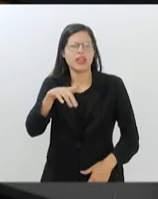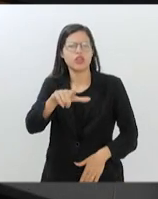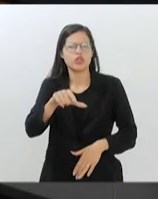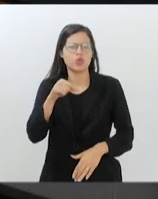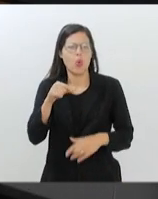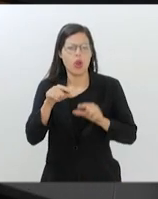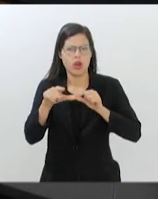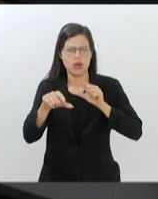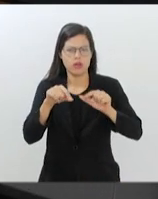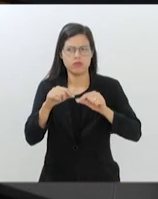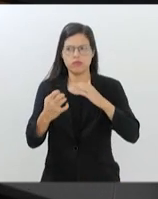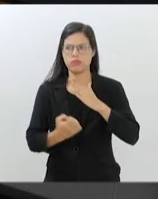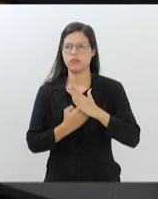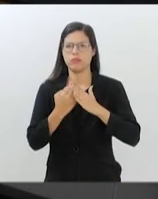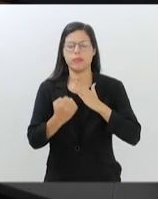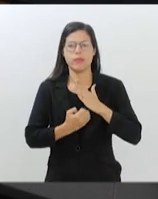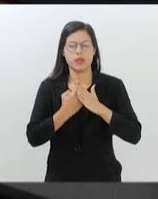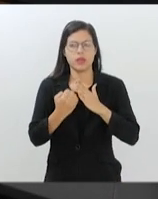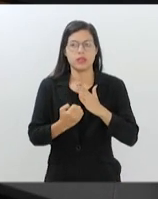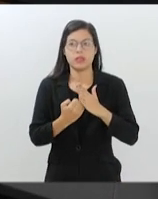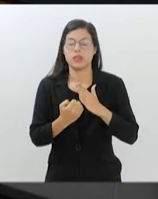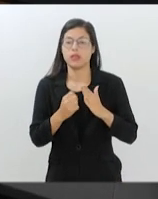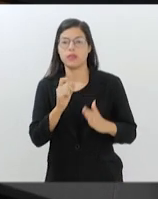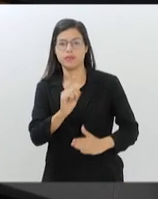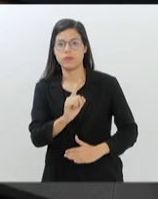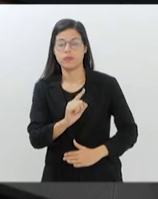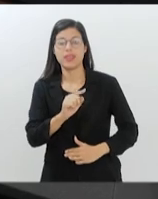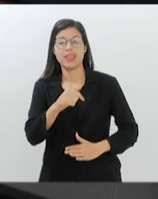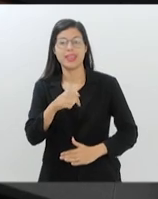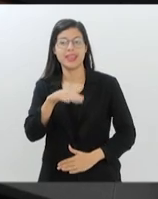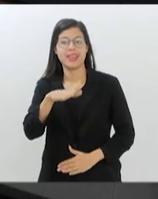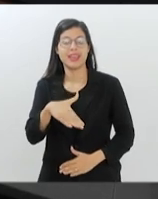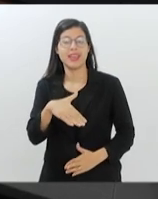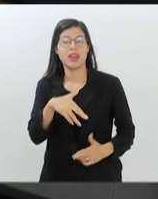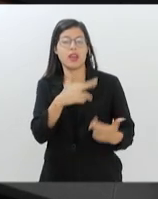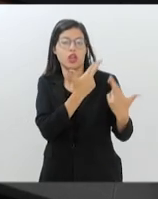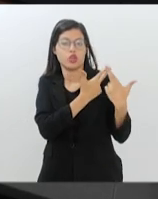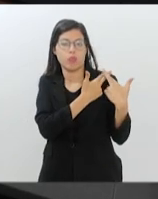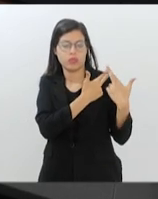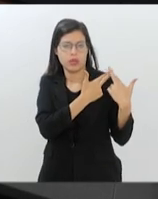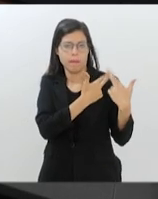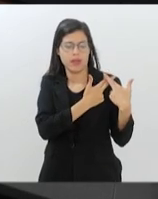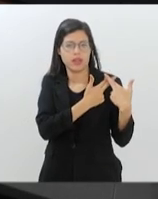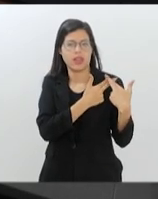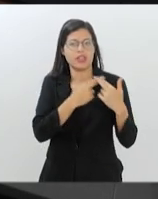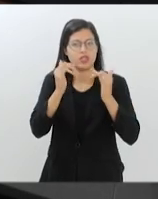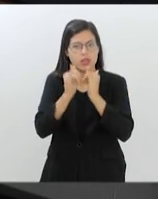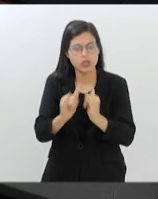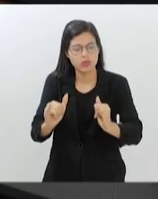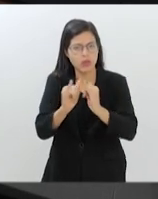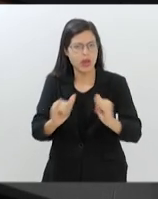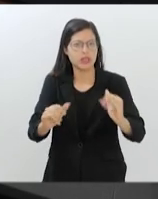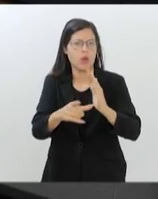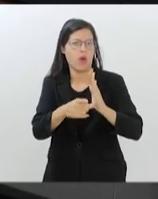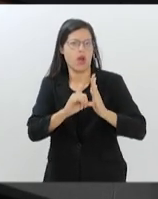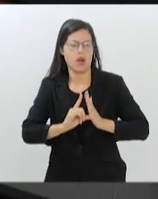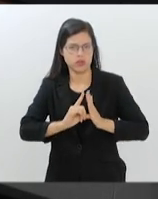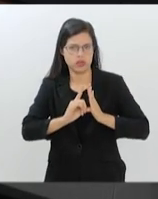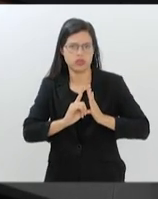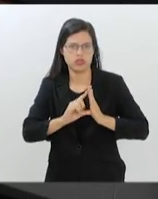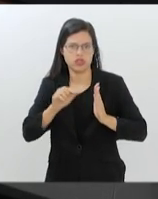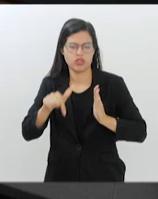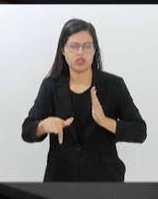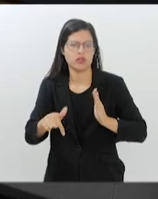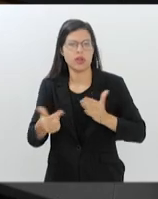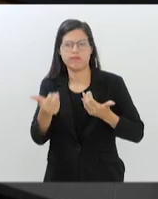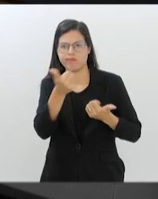quem era era a atribuição da publicidade antes dele assumir a publicidade o fato é houve uma uma